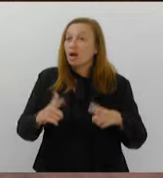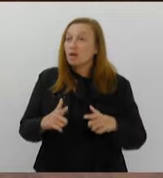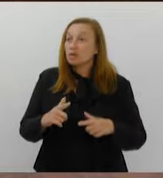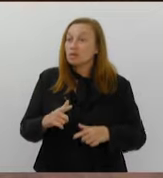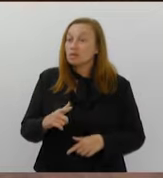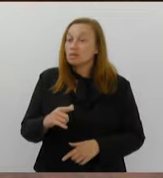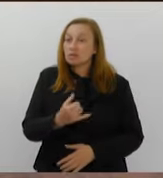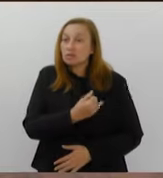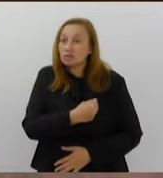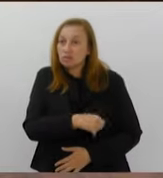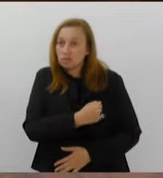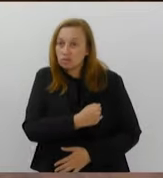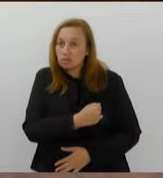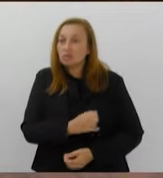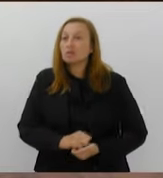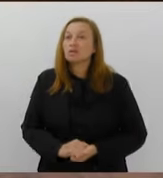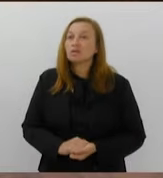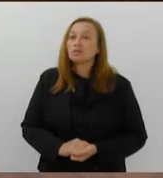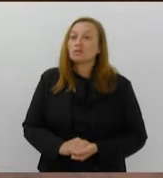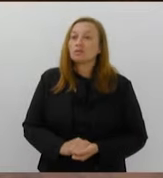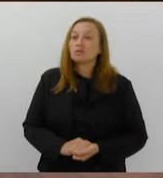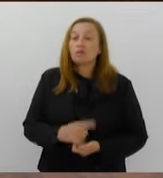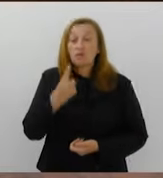Meriti eu pude constatar de perto